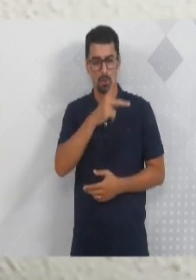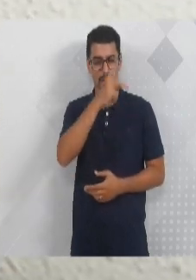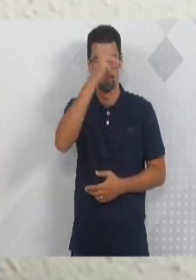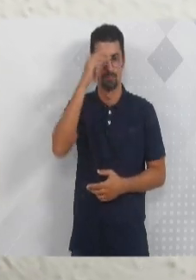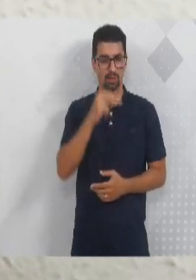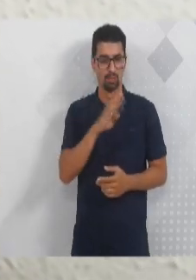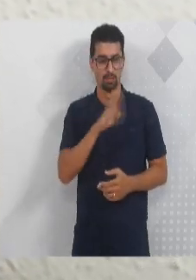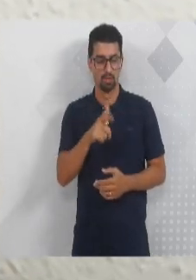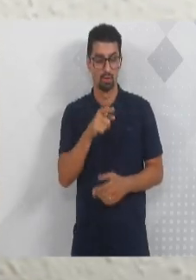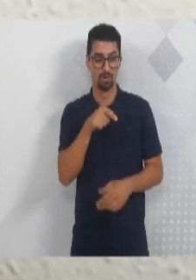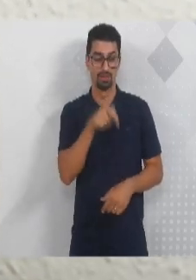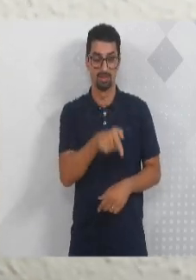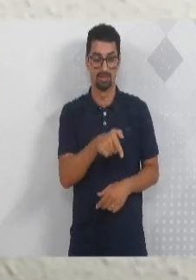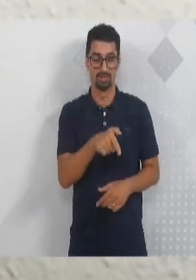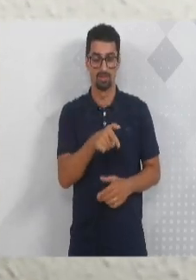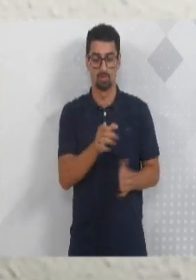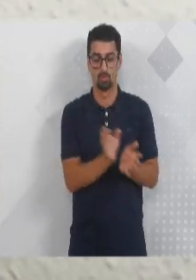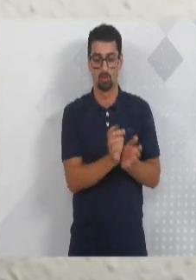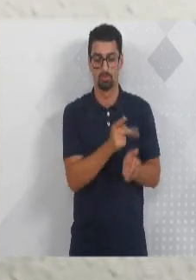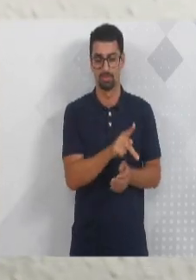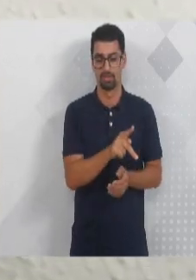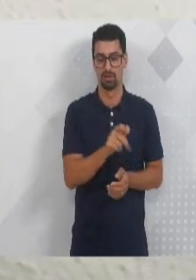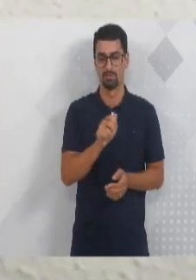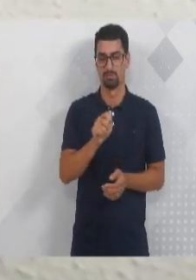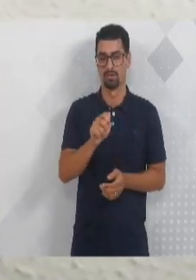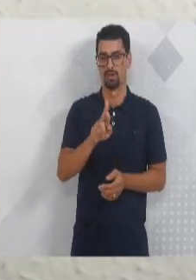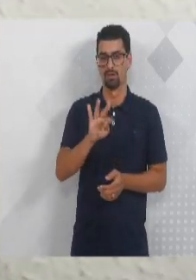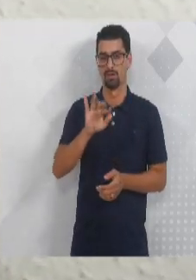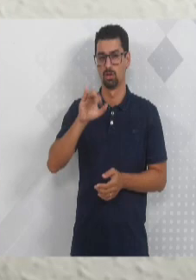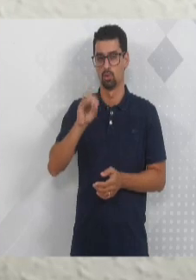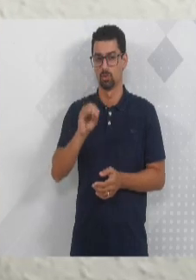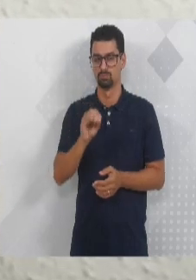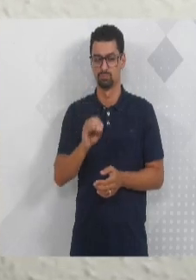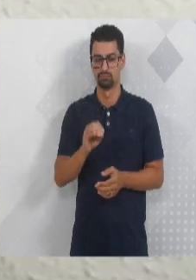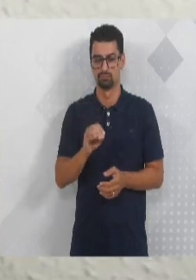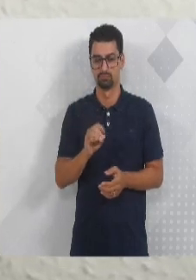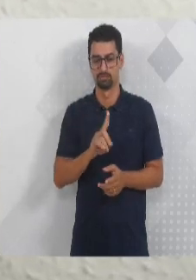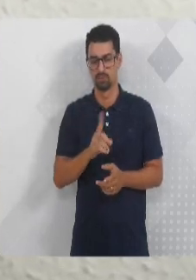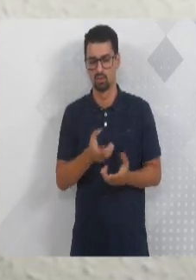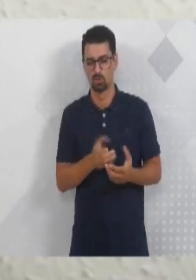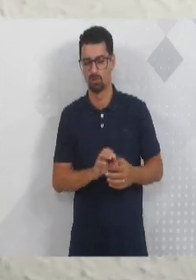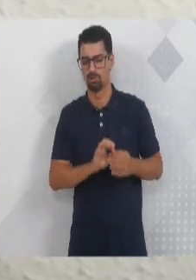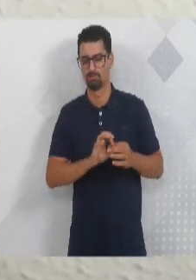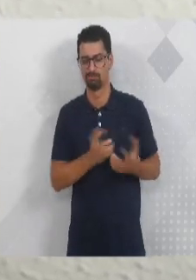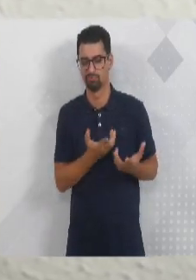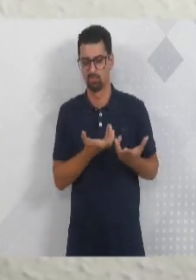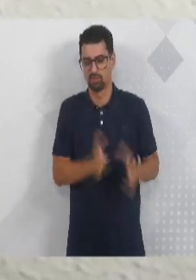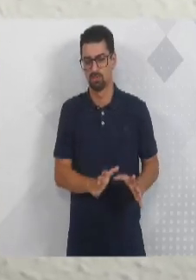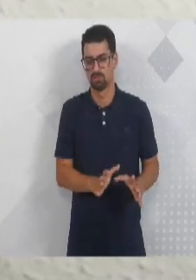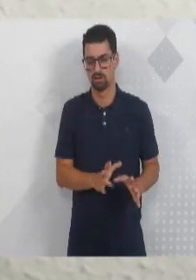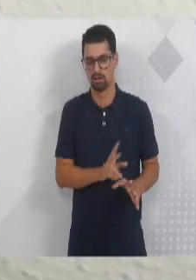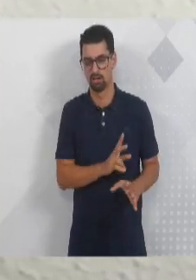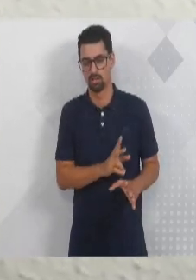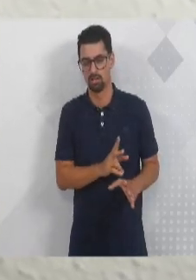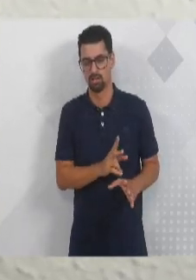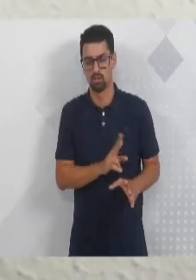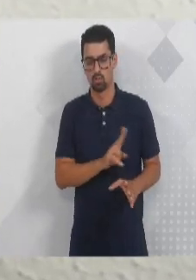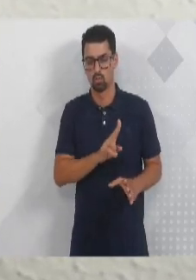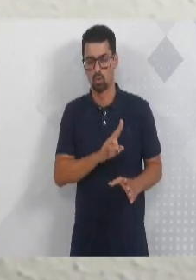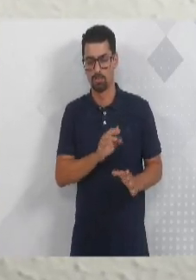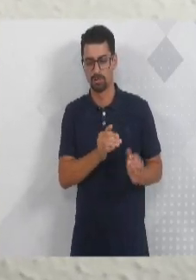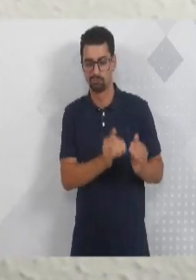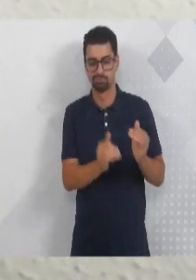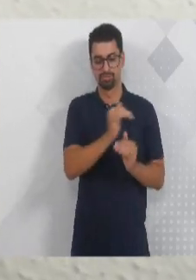partido dele naquele momento que ele queria ser candidato não foi não se perfilou em torno dele se era era um nome forte para suceder o prefeito de